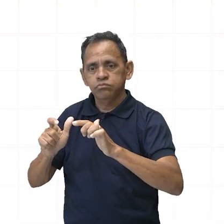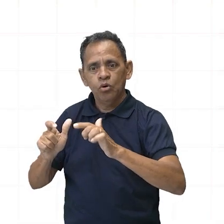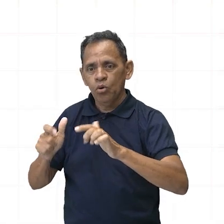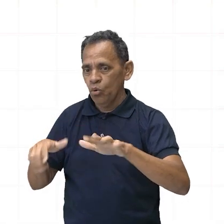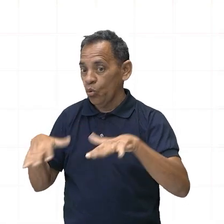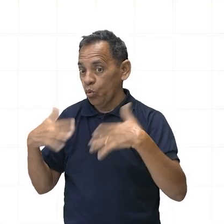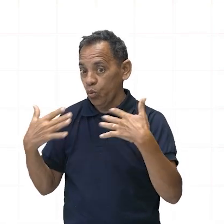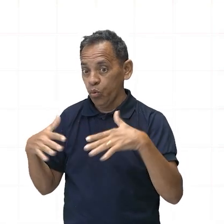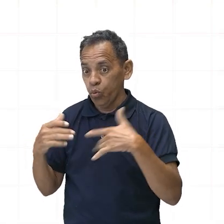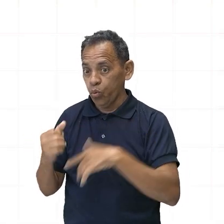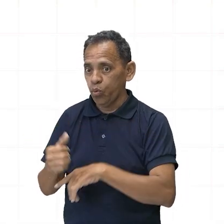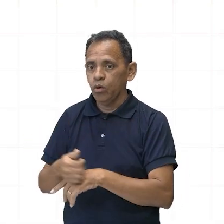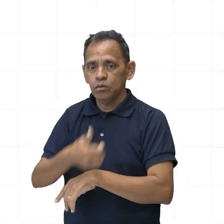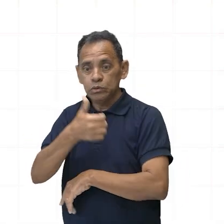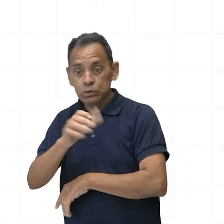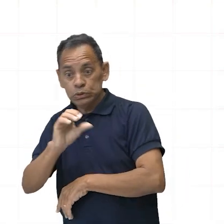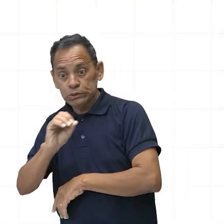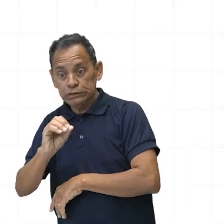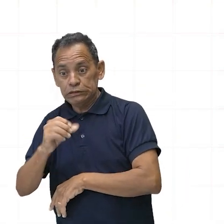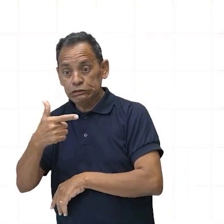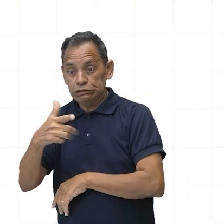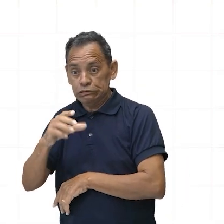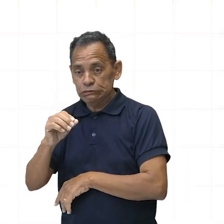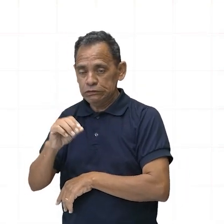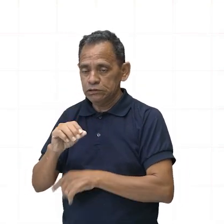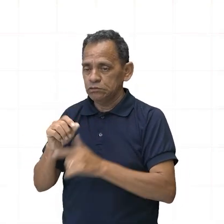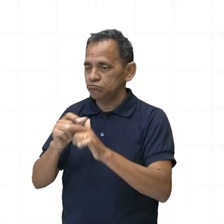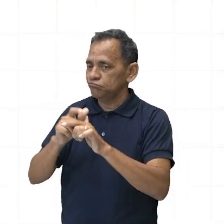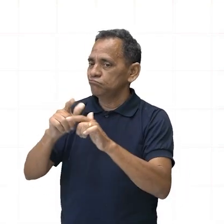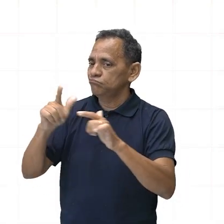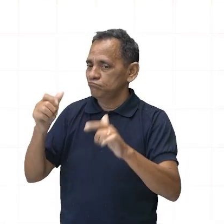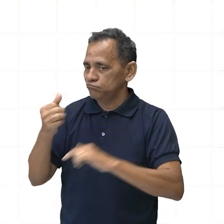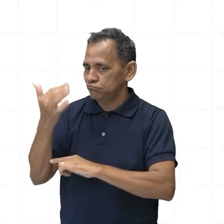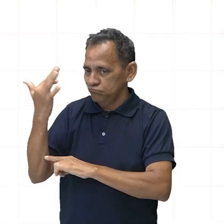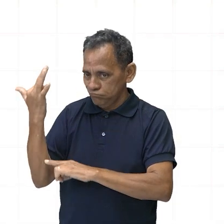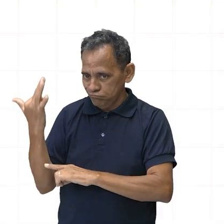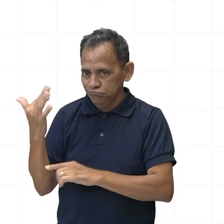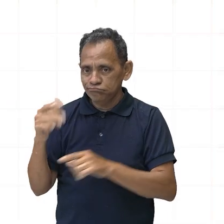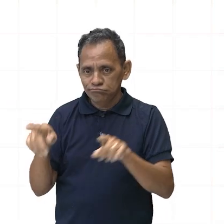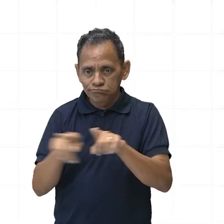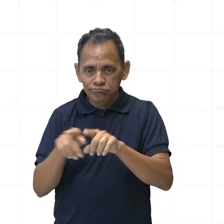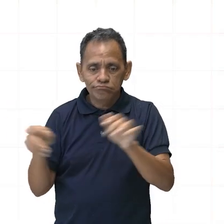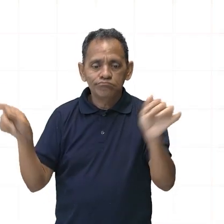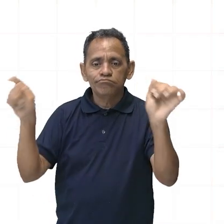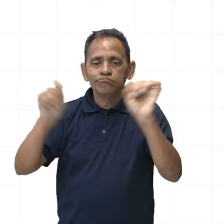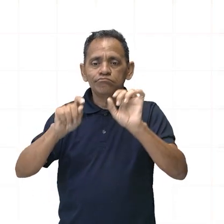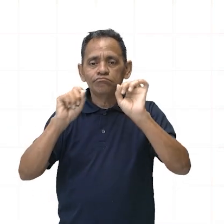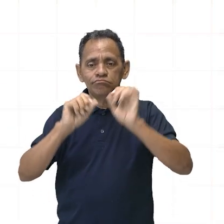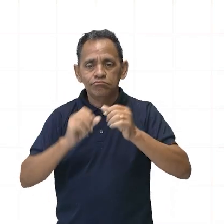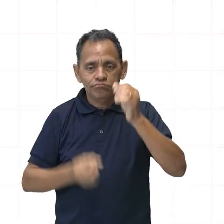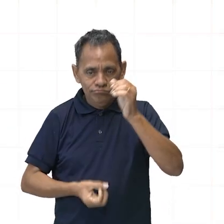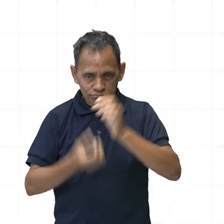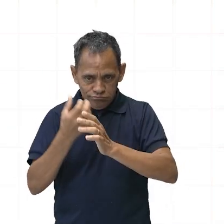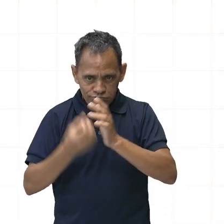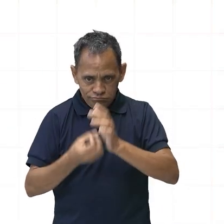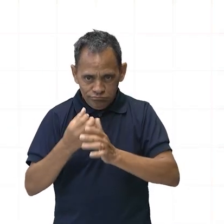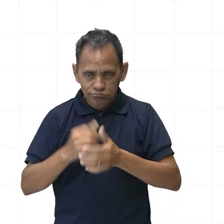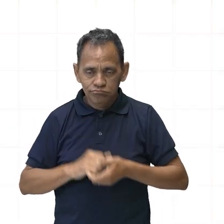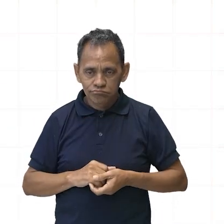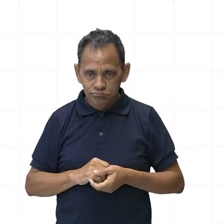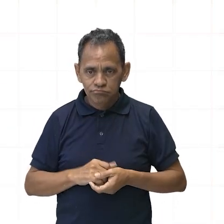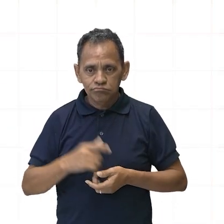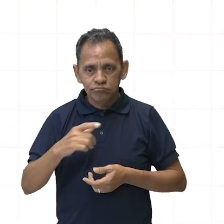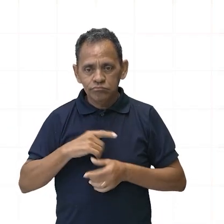quantidade, passando para 10, 20. Então, isso aumentou a capacidade produtiva e